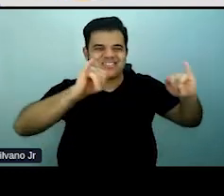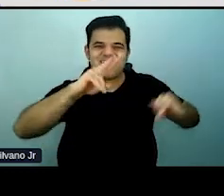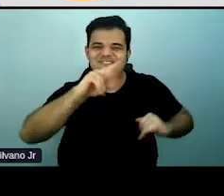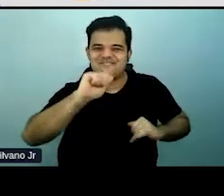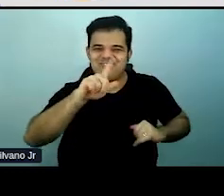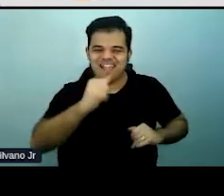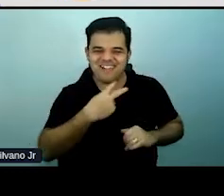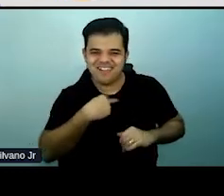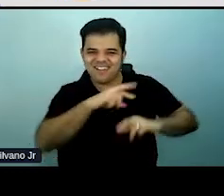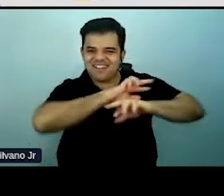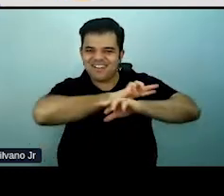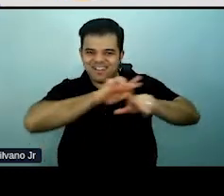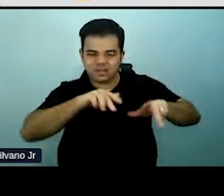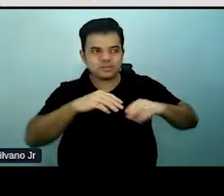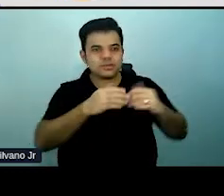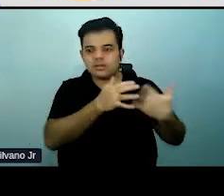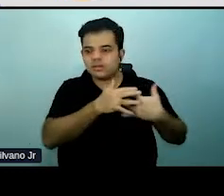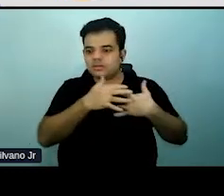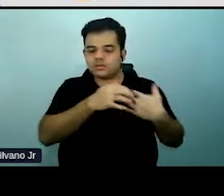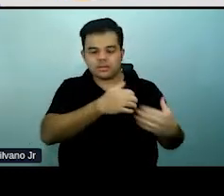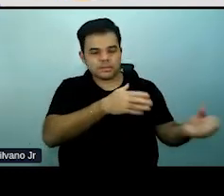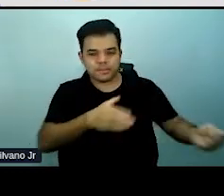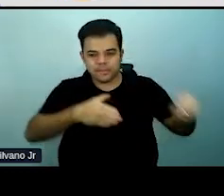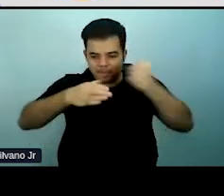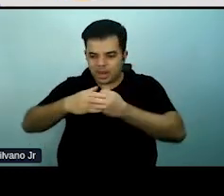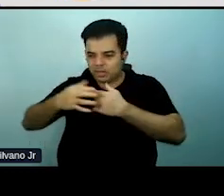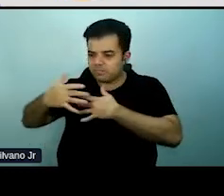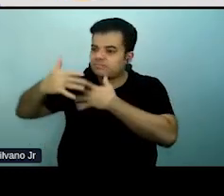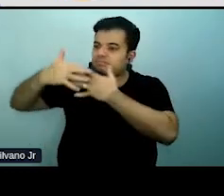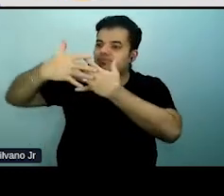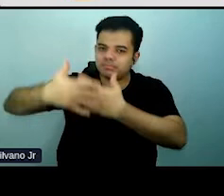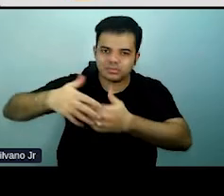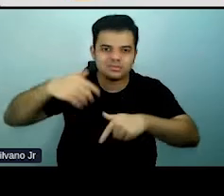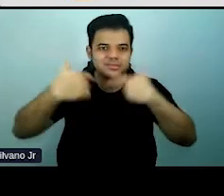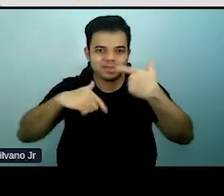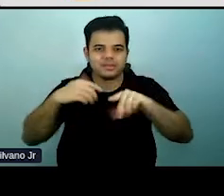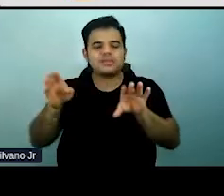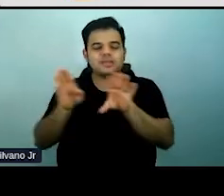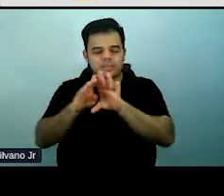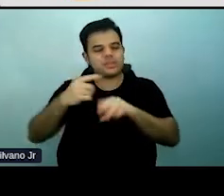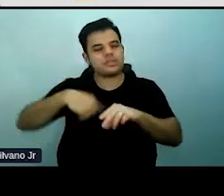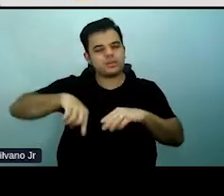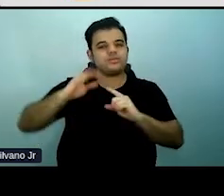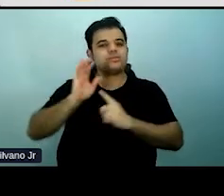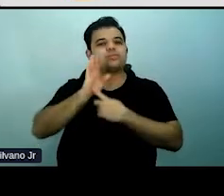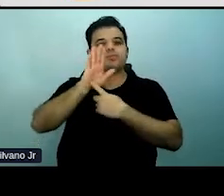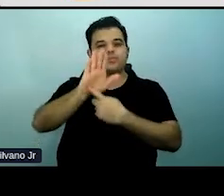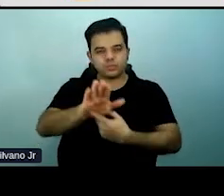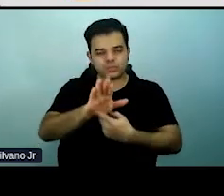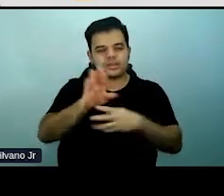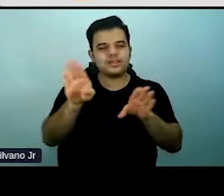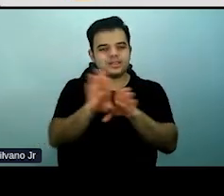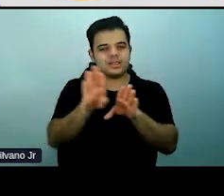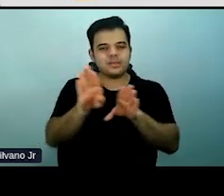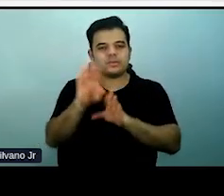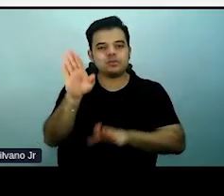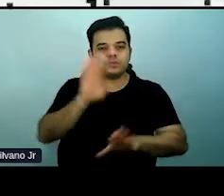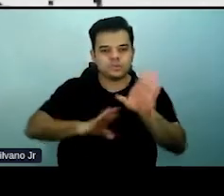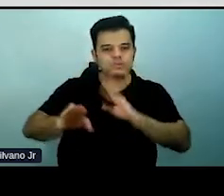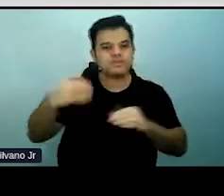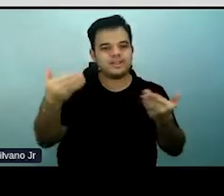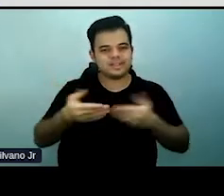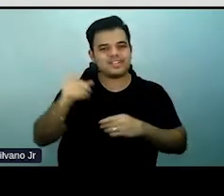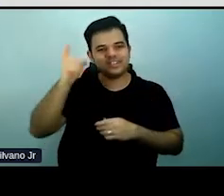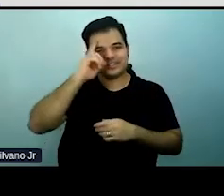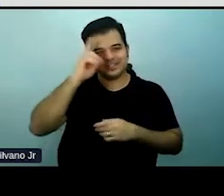a trajetória que a pessoa vai ter dentro da Lambda, a gente trouxe, então, algumas das ações e dos cuidados que a gente tem aqui no nosso dia a